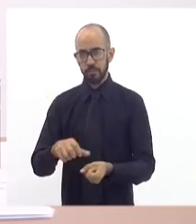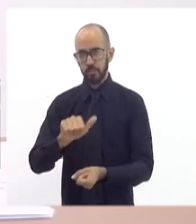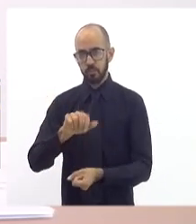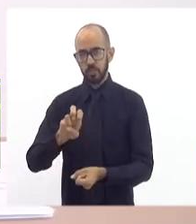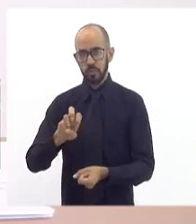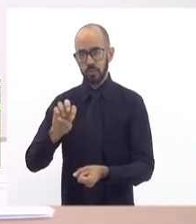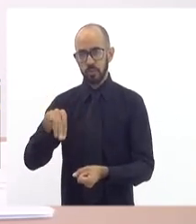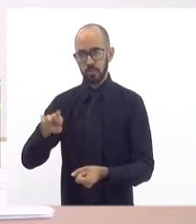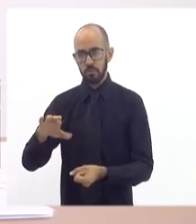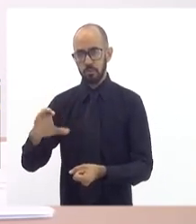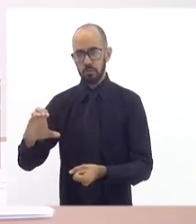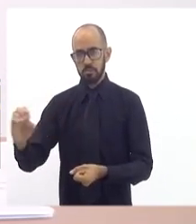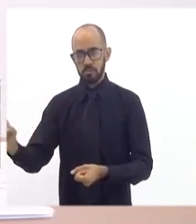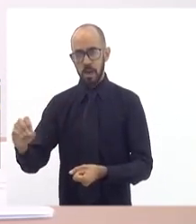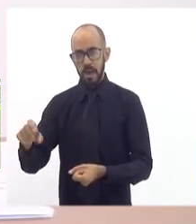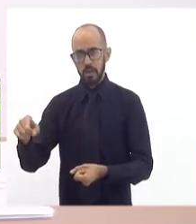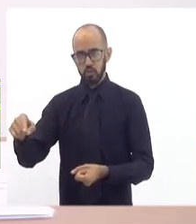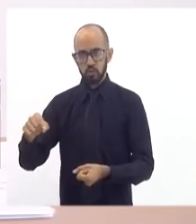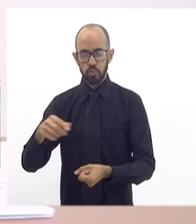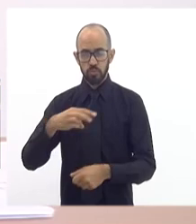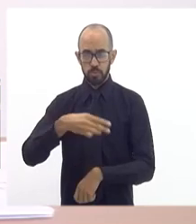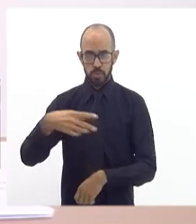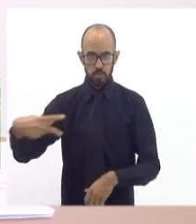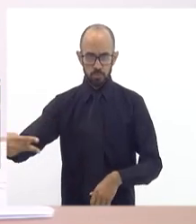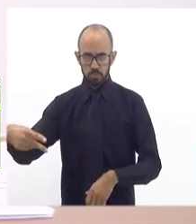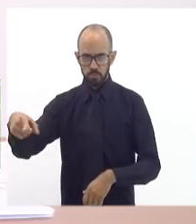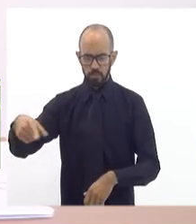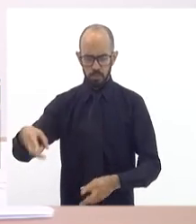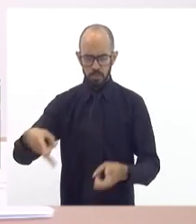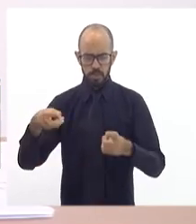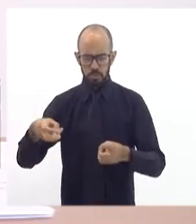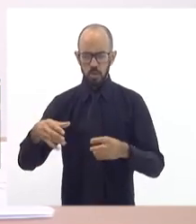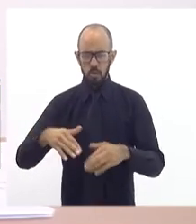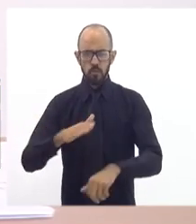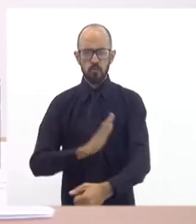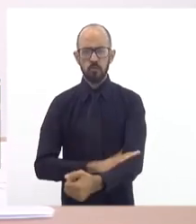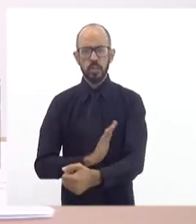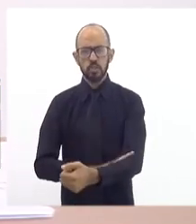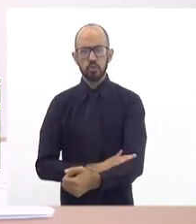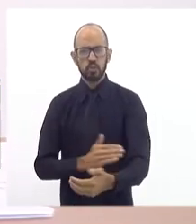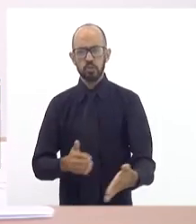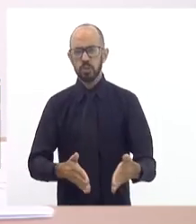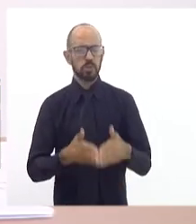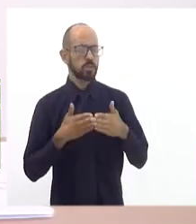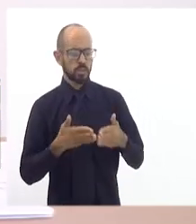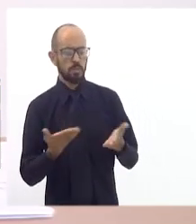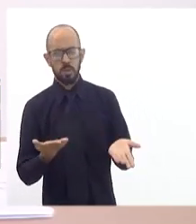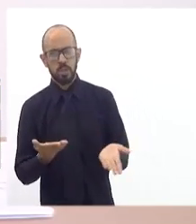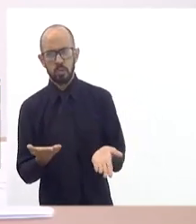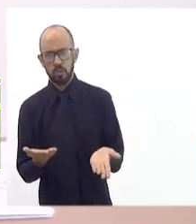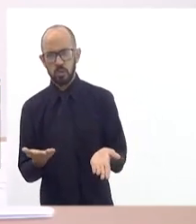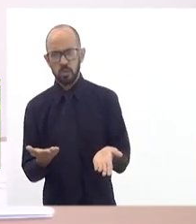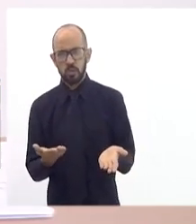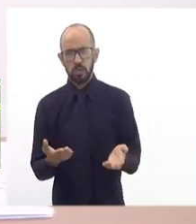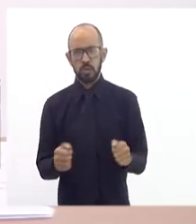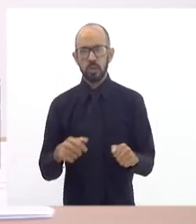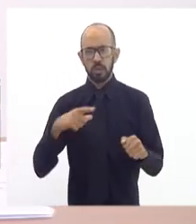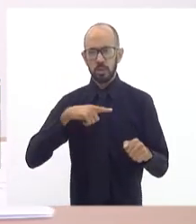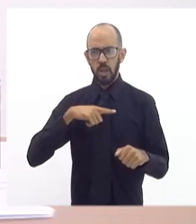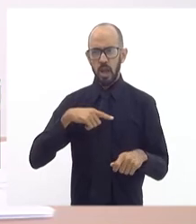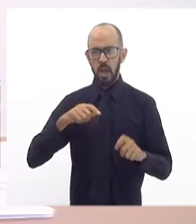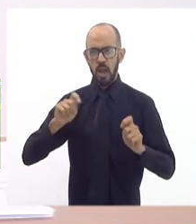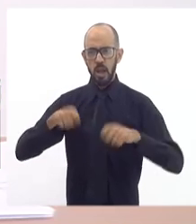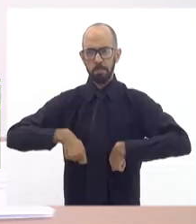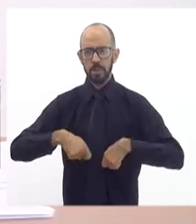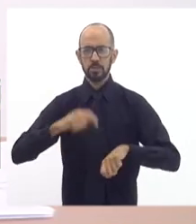em que o Ministério Público Federal apontou o visto de licenciamento uma vez que empreendimento tem potencial de impacto significativo